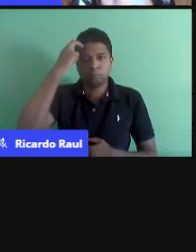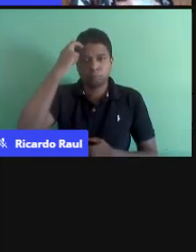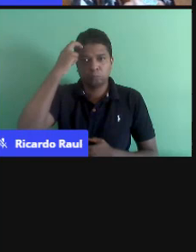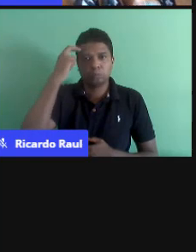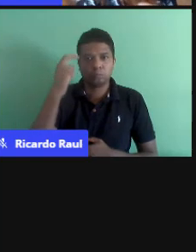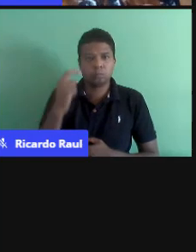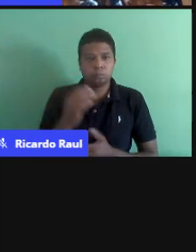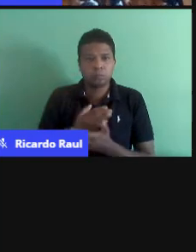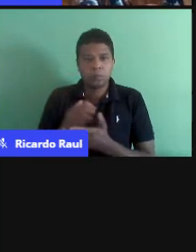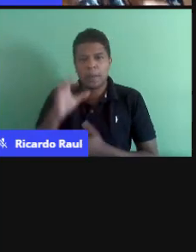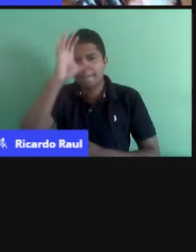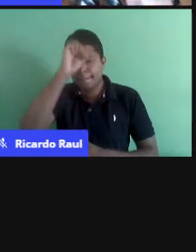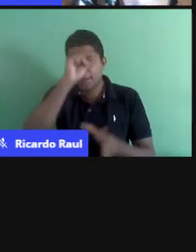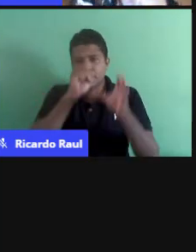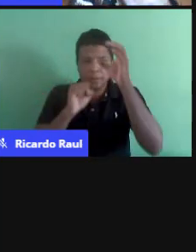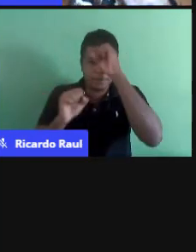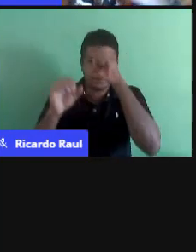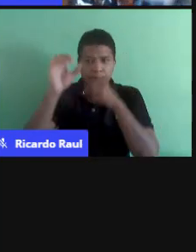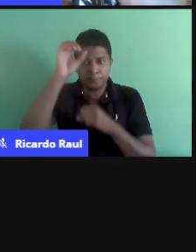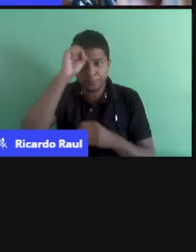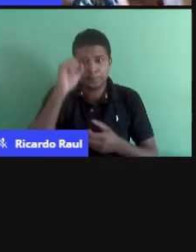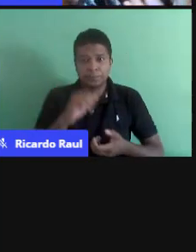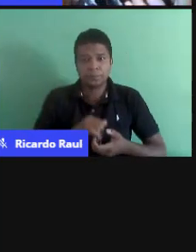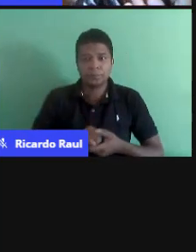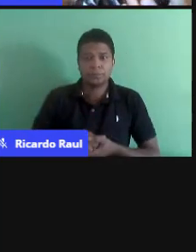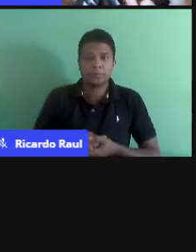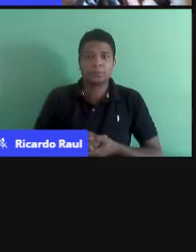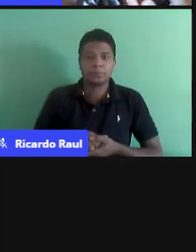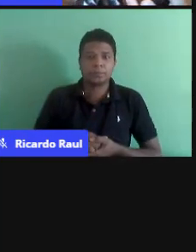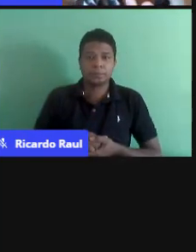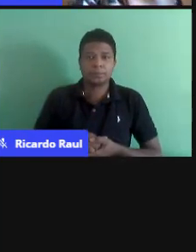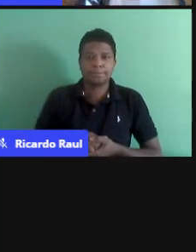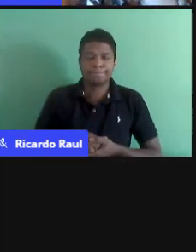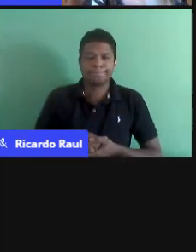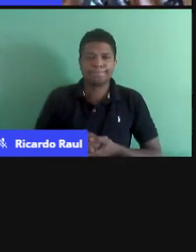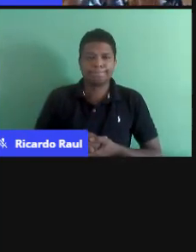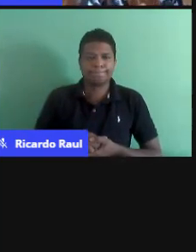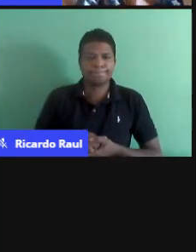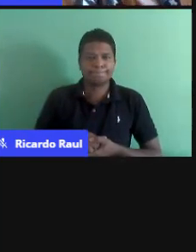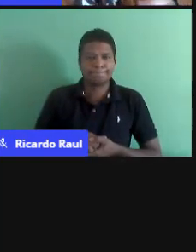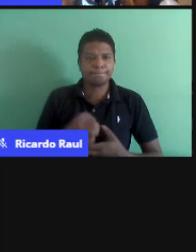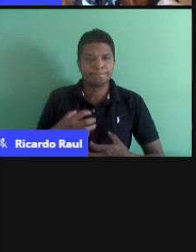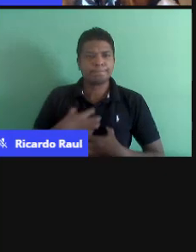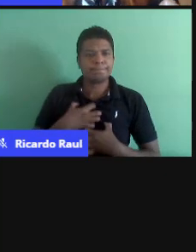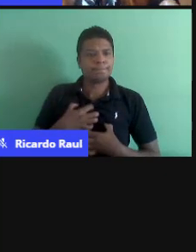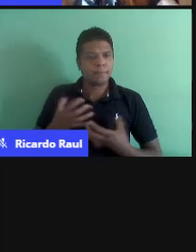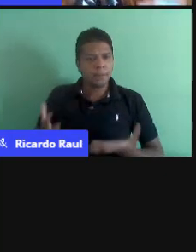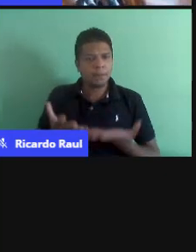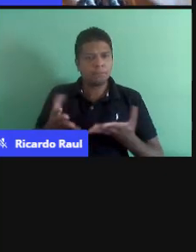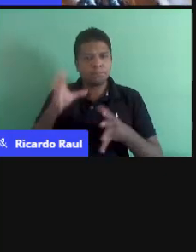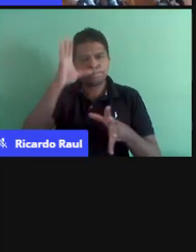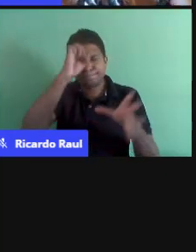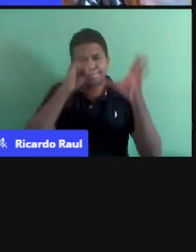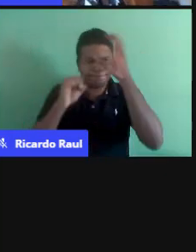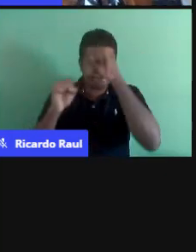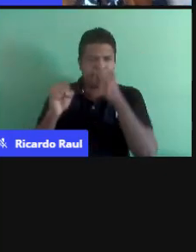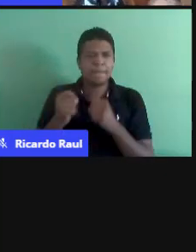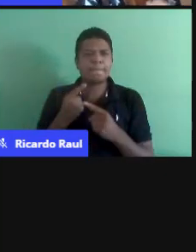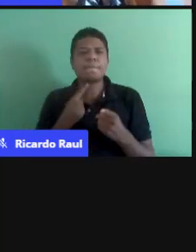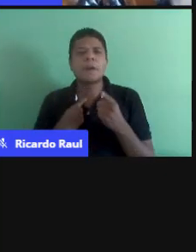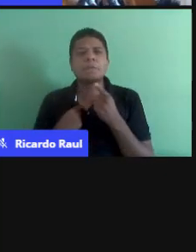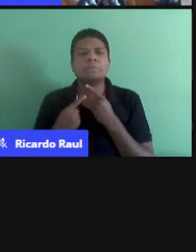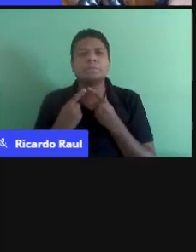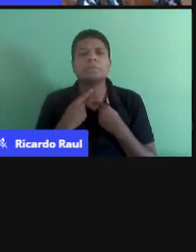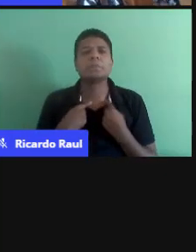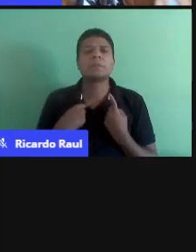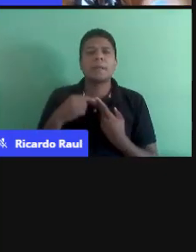por aprender. Então, esse ímpeto por aprender é algo nato nas crianças. A vontade, o desejo